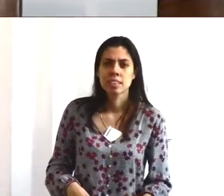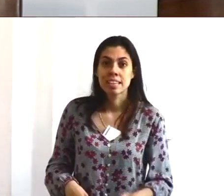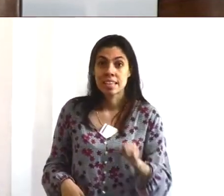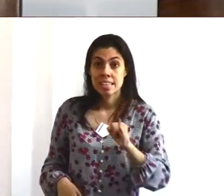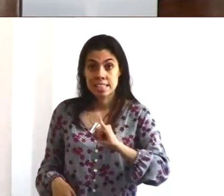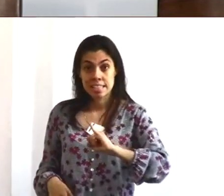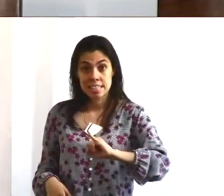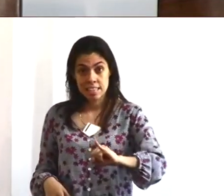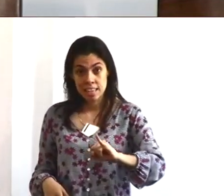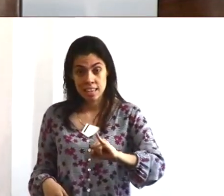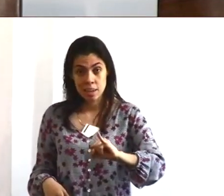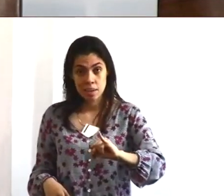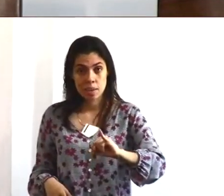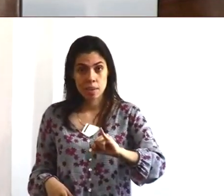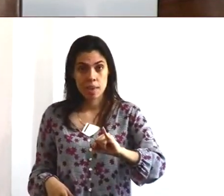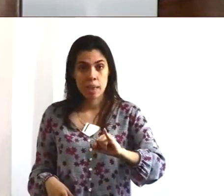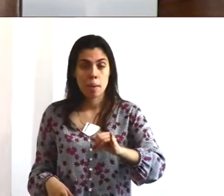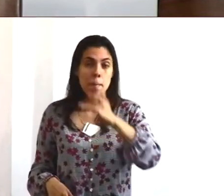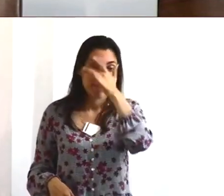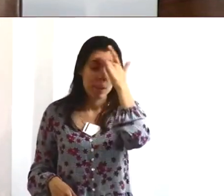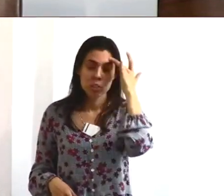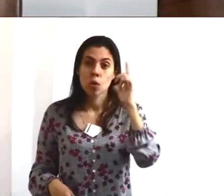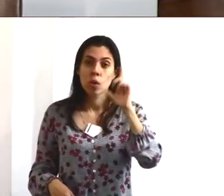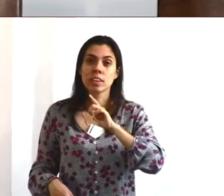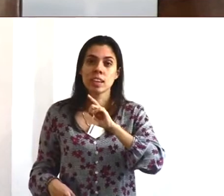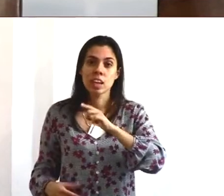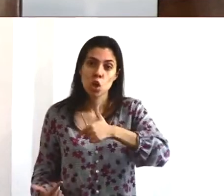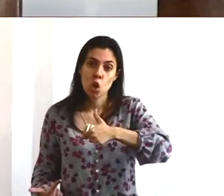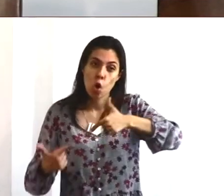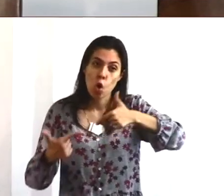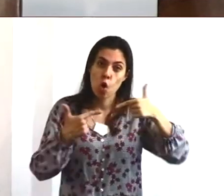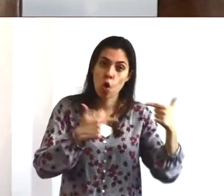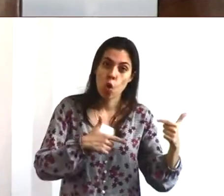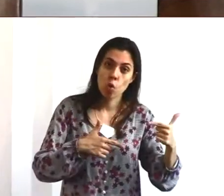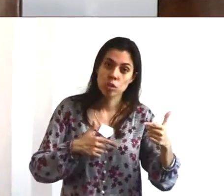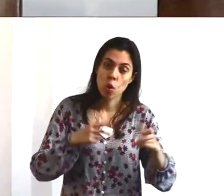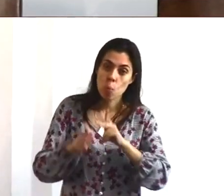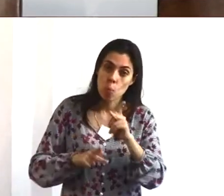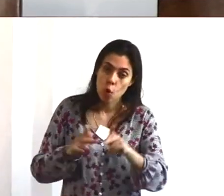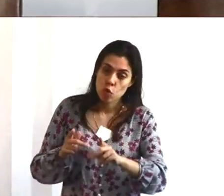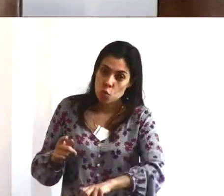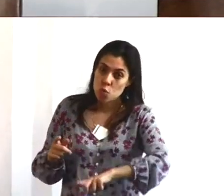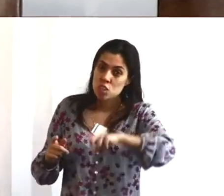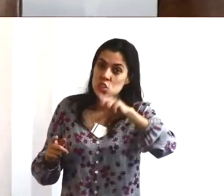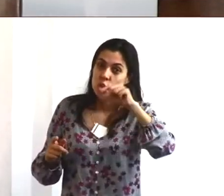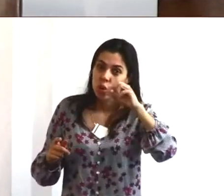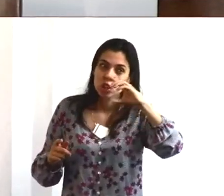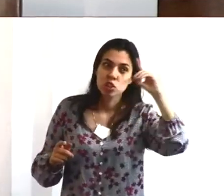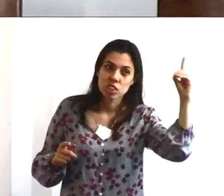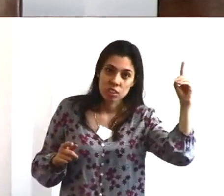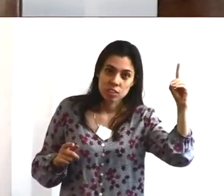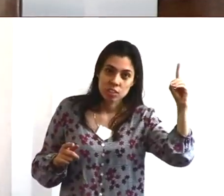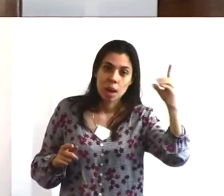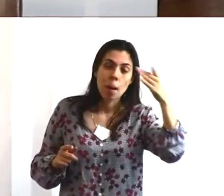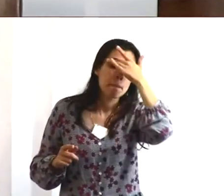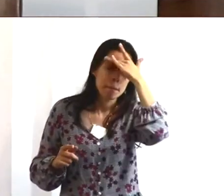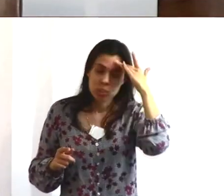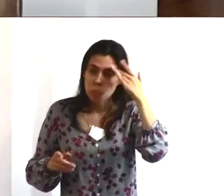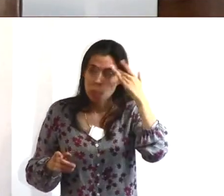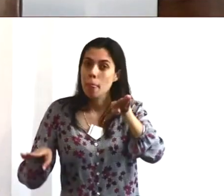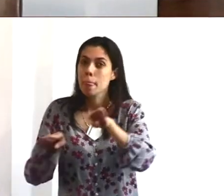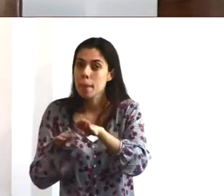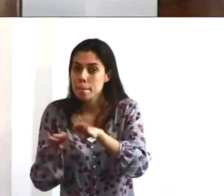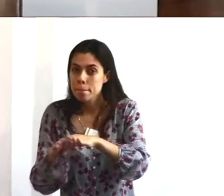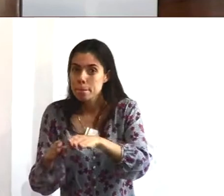seus escolhidos, e por conta disso, essas nações estavam se levantando contra o próprio Deus, e por isso o próprio Deus abre a